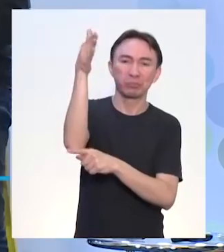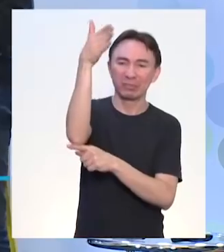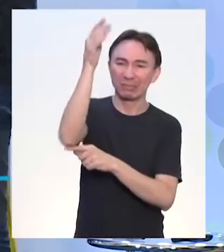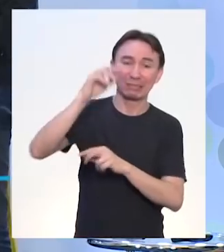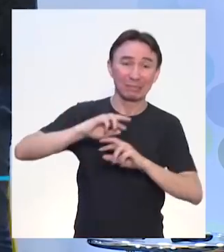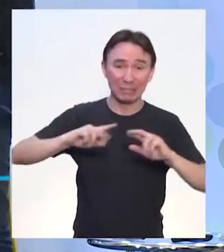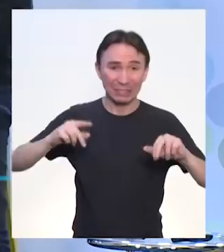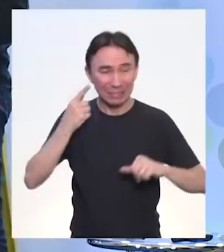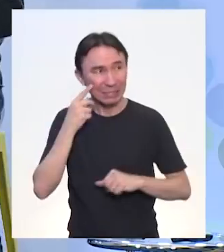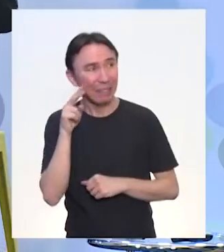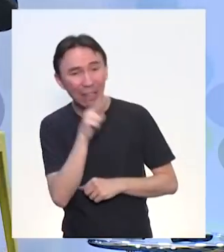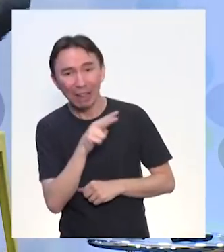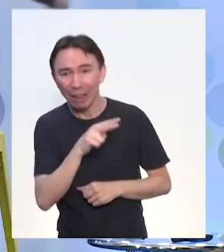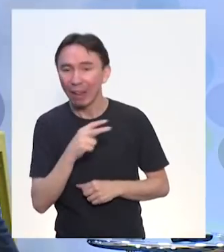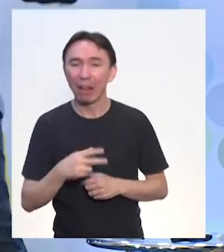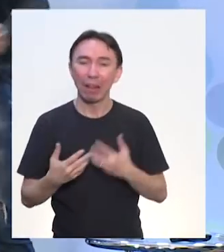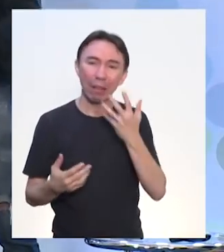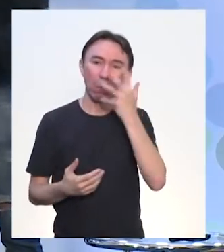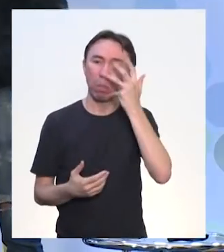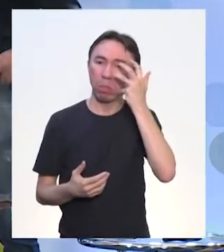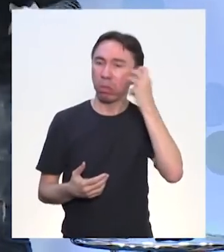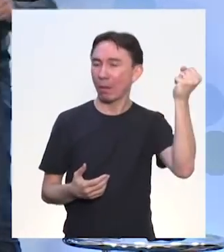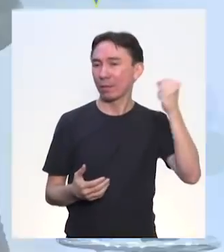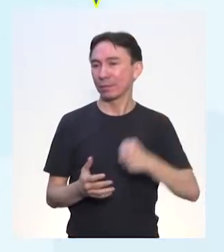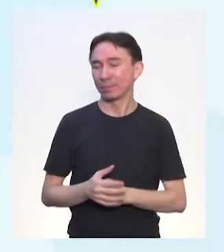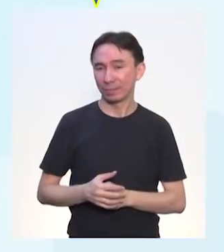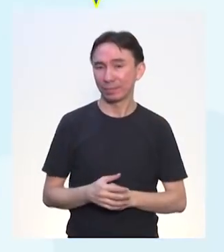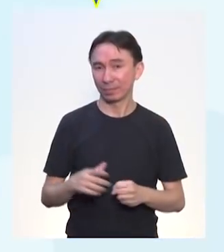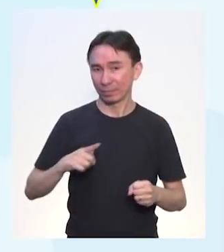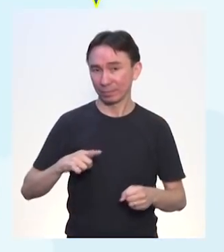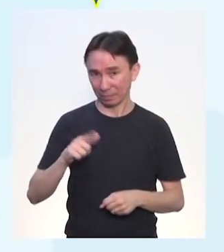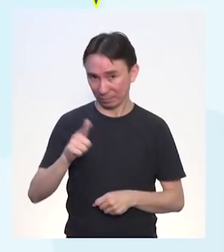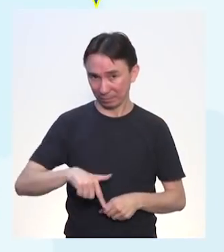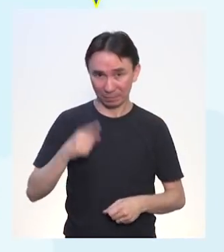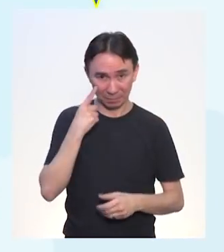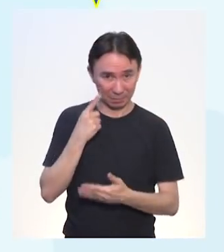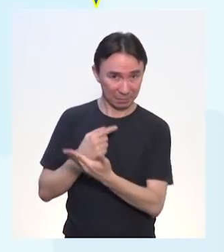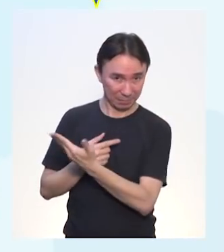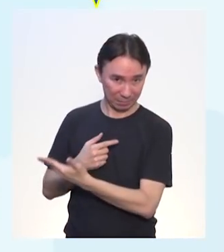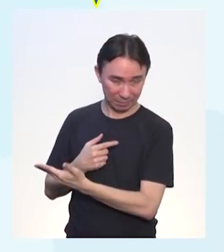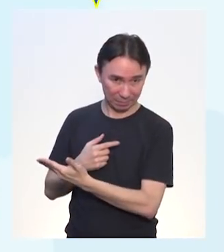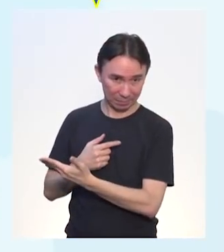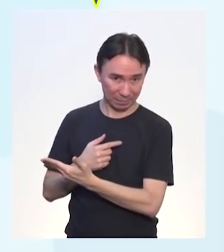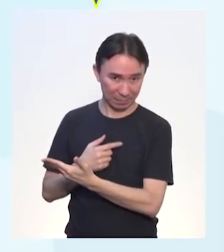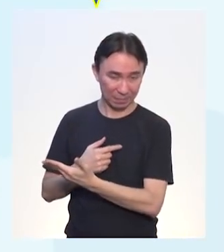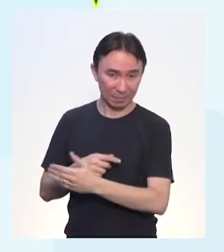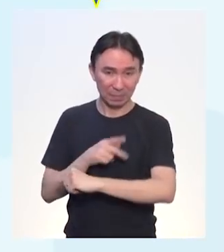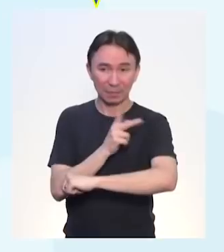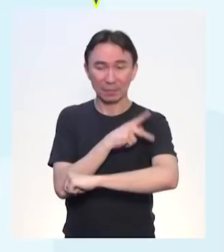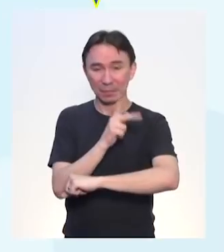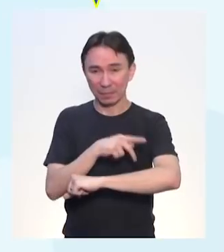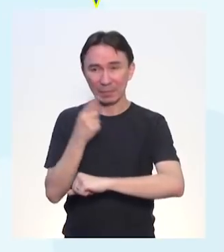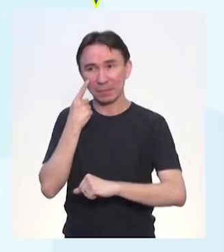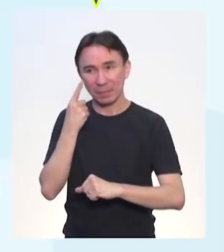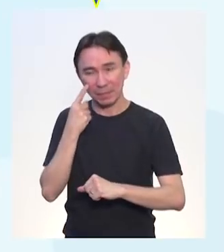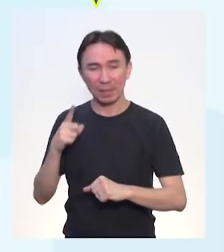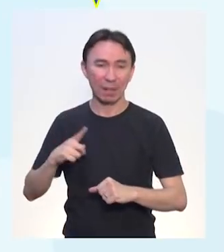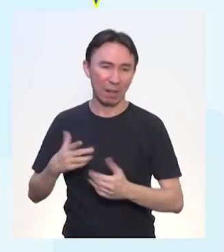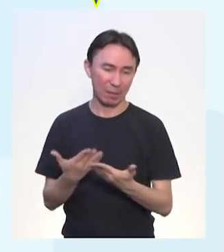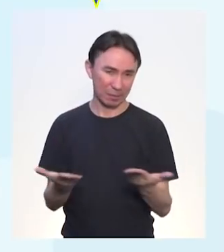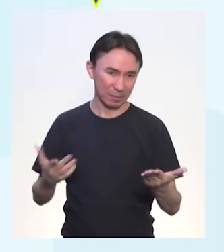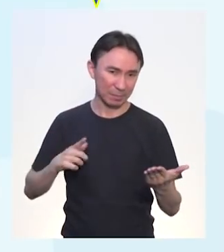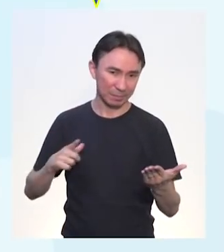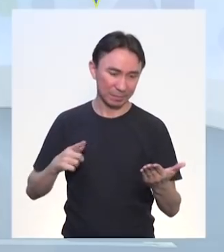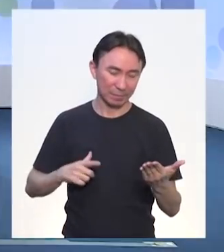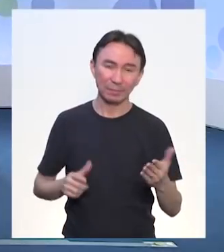está terminando. Um jogo pedagógico rápido, eu sou uma coisa, coloca o primeiro, por favor. Defendi o extermínio da ideologia comunista. Quer tentar